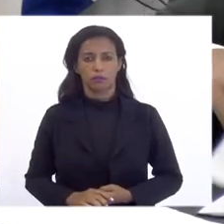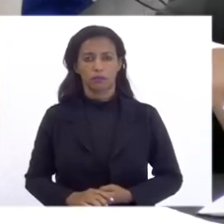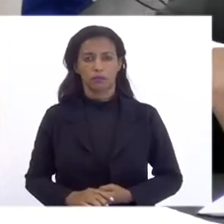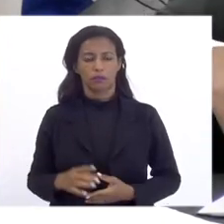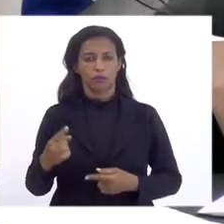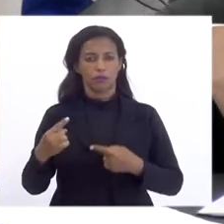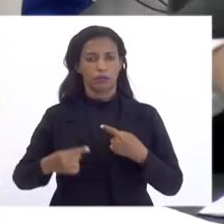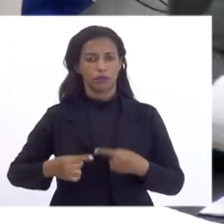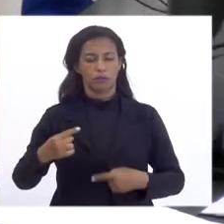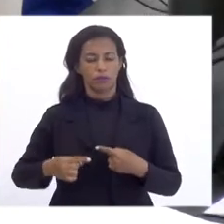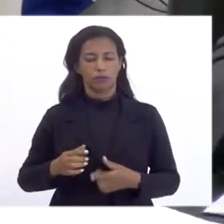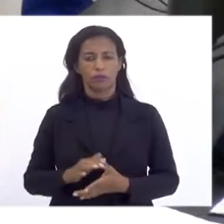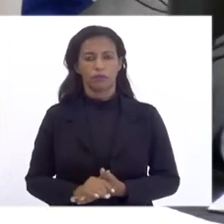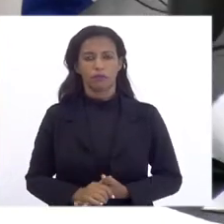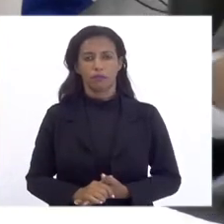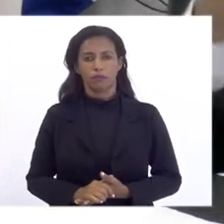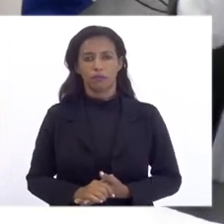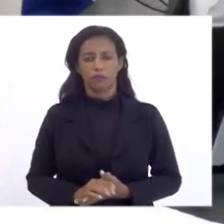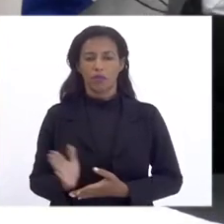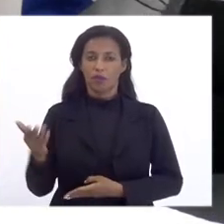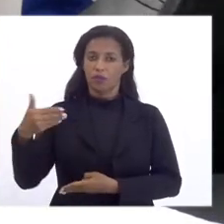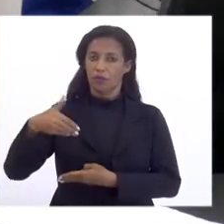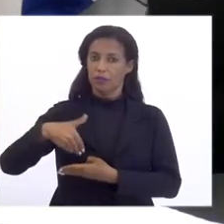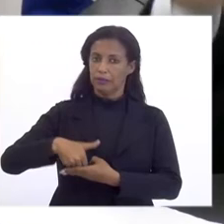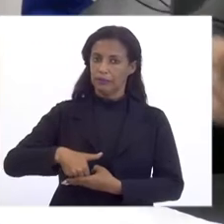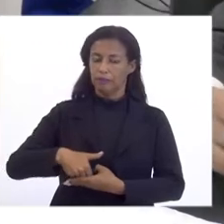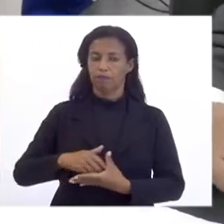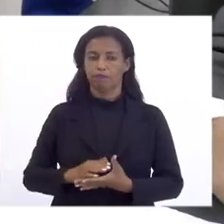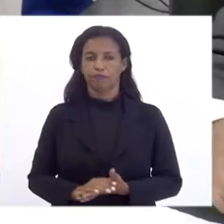Em discussão, em votação,